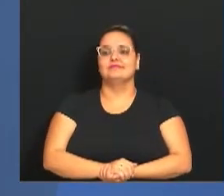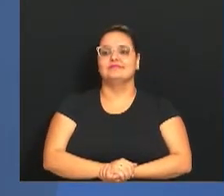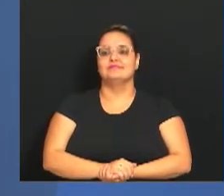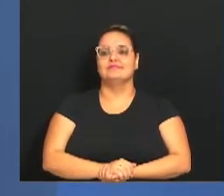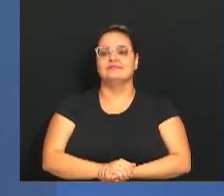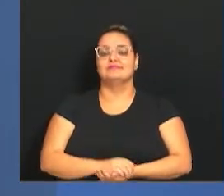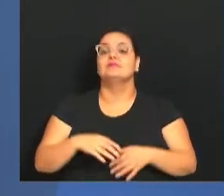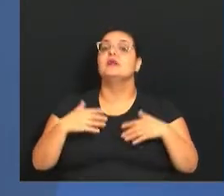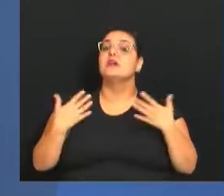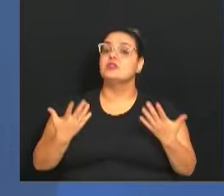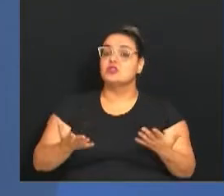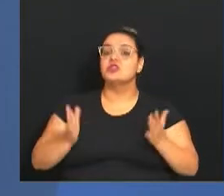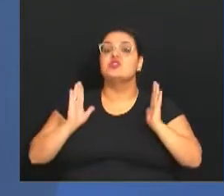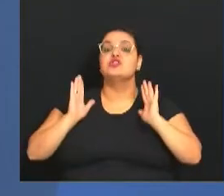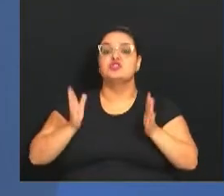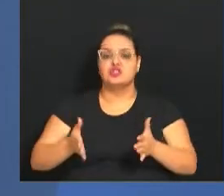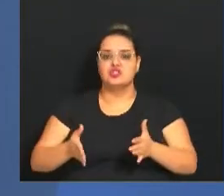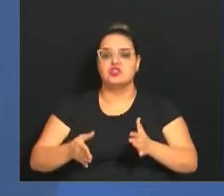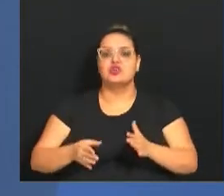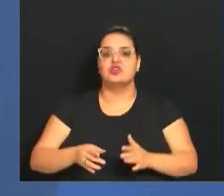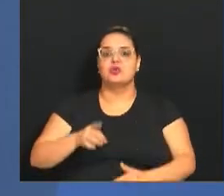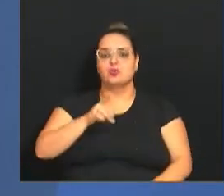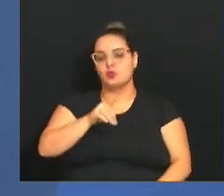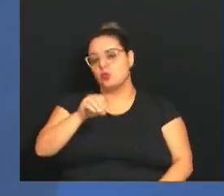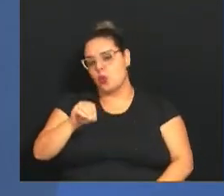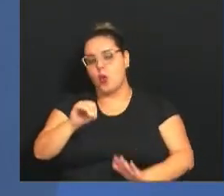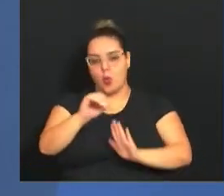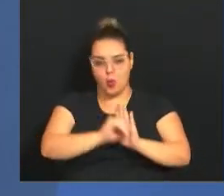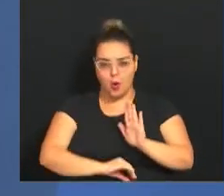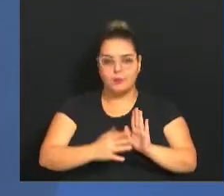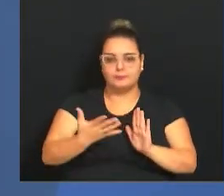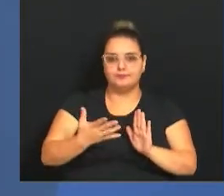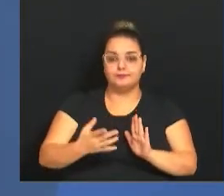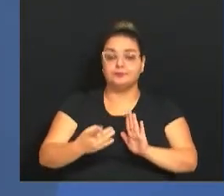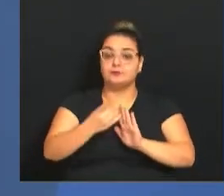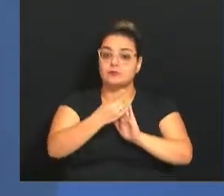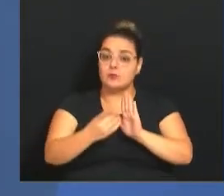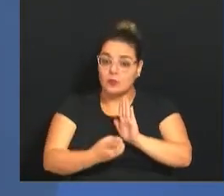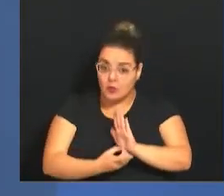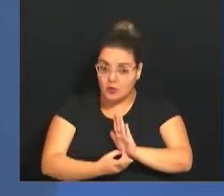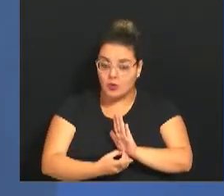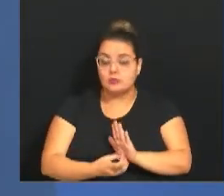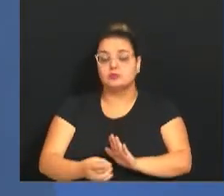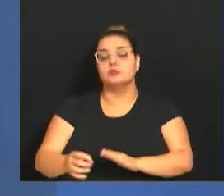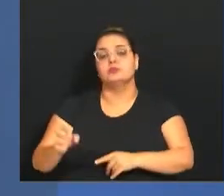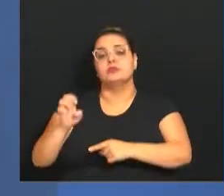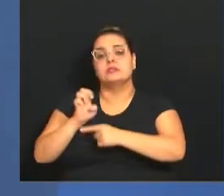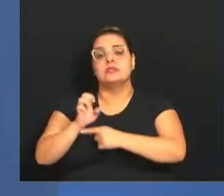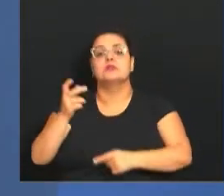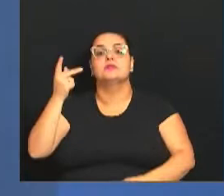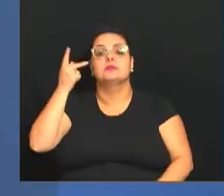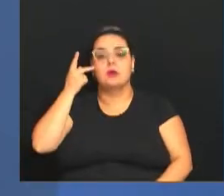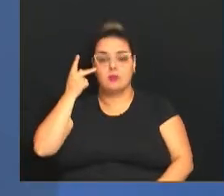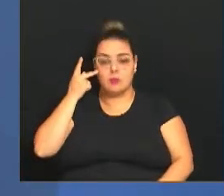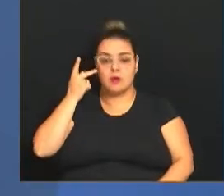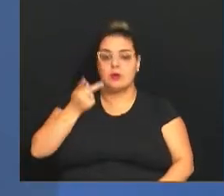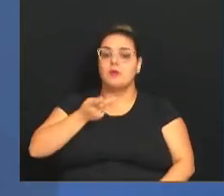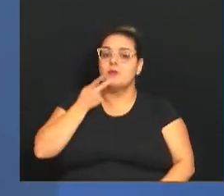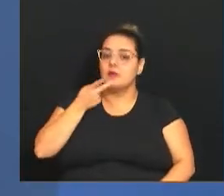E já saiu no Diário Oficial de hoje o decreto do governo do estado de São Paulo falando justamente sobre